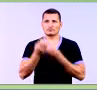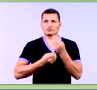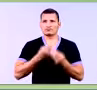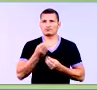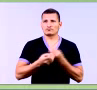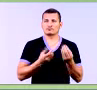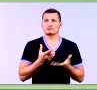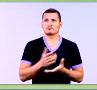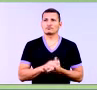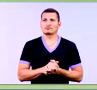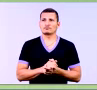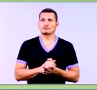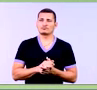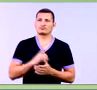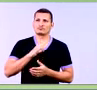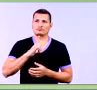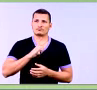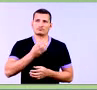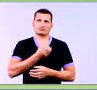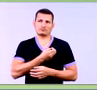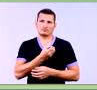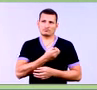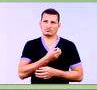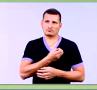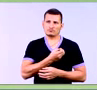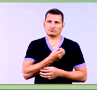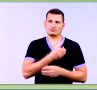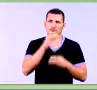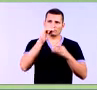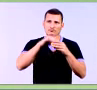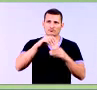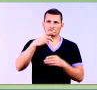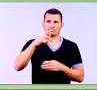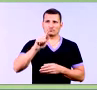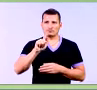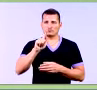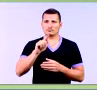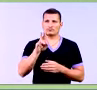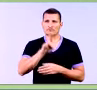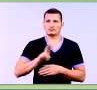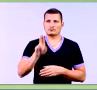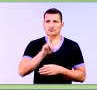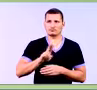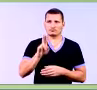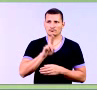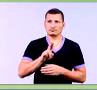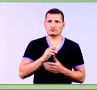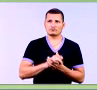podemos obter um valor de um componente dentro da página, utilizando o